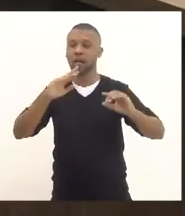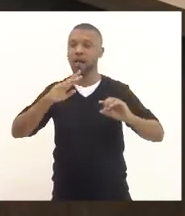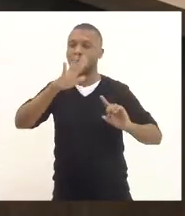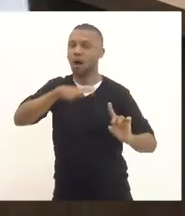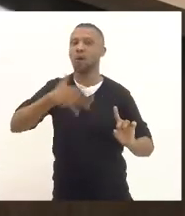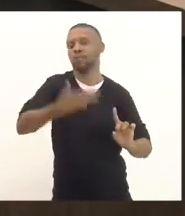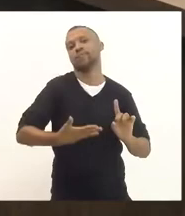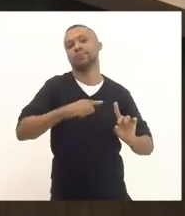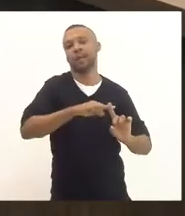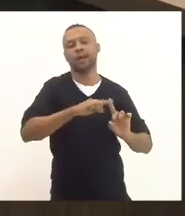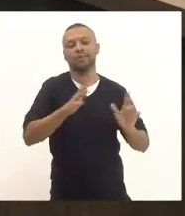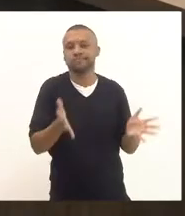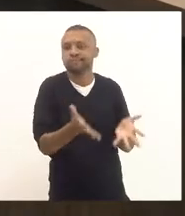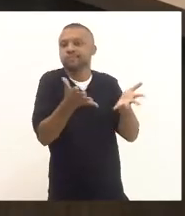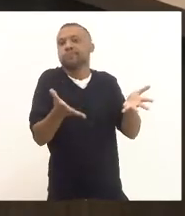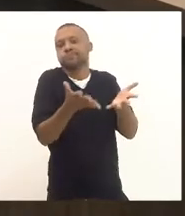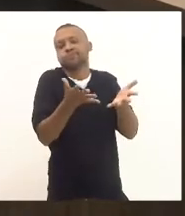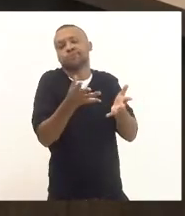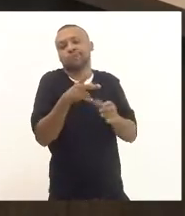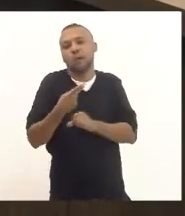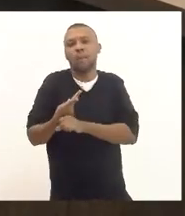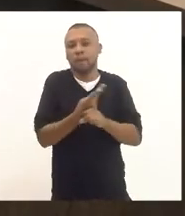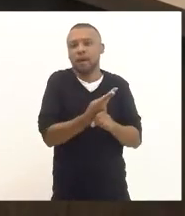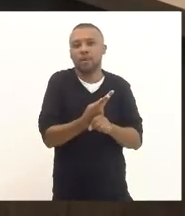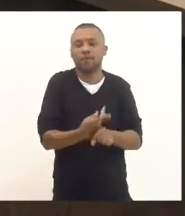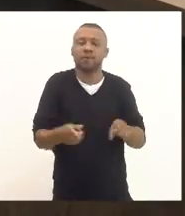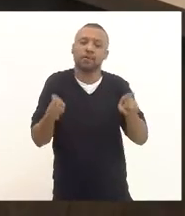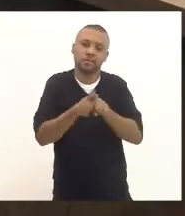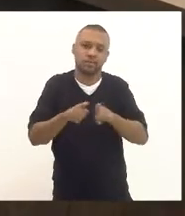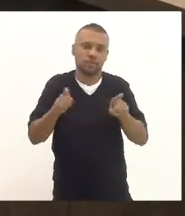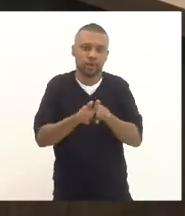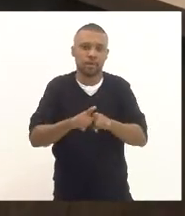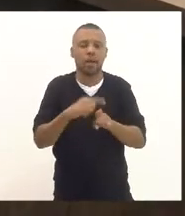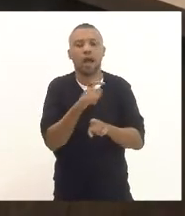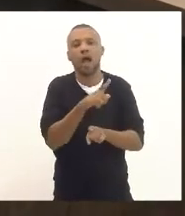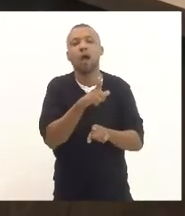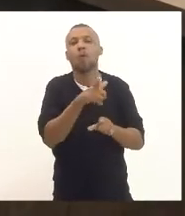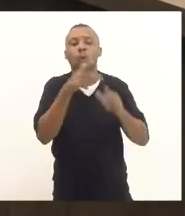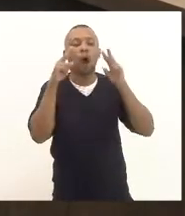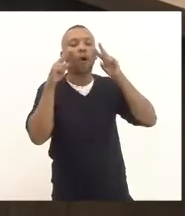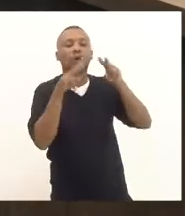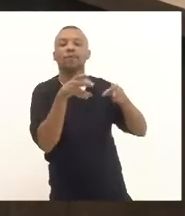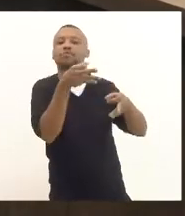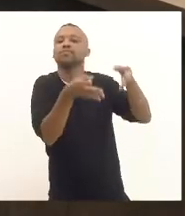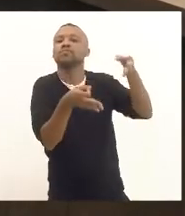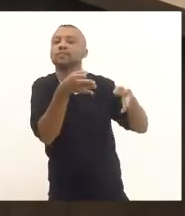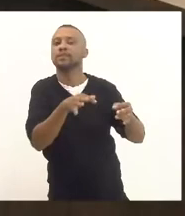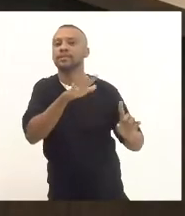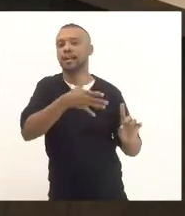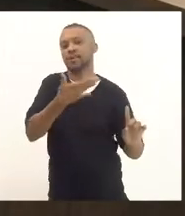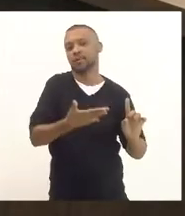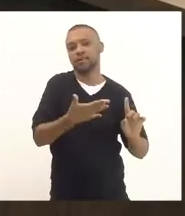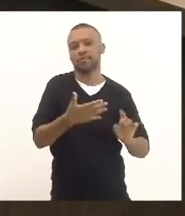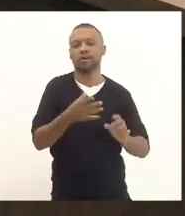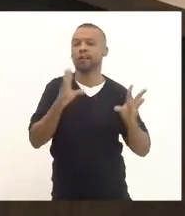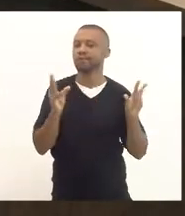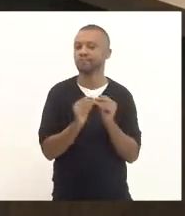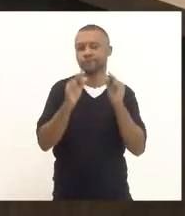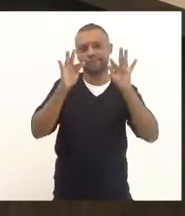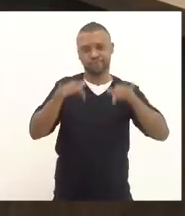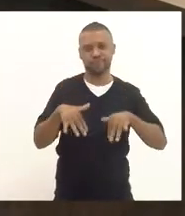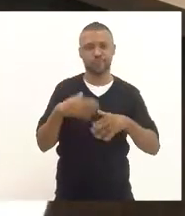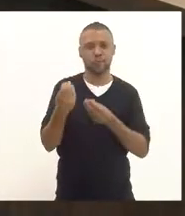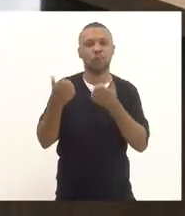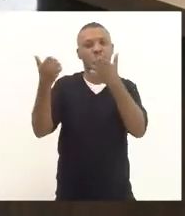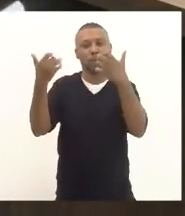um engrandece o nosso prêmio e é um mínimo de justiçamento a esse ator que era encerrar aqui dizendo